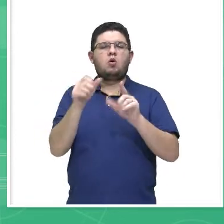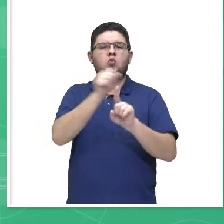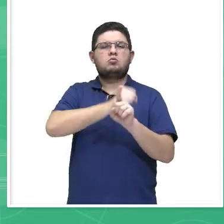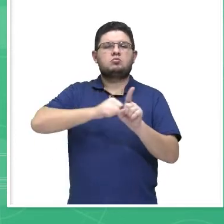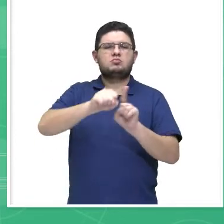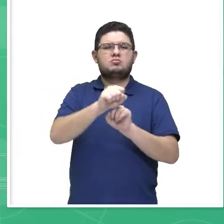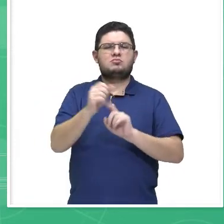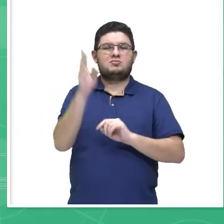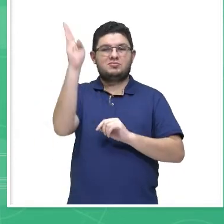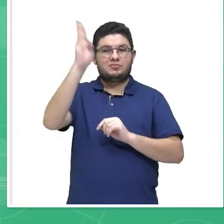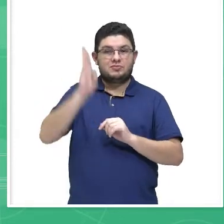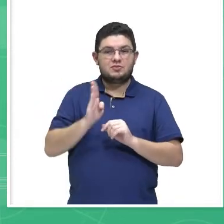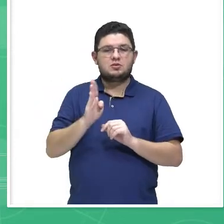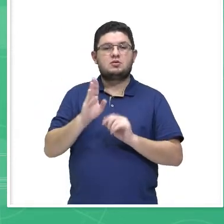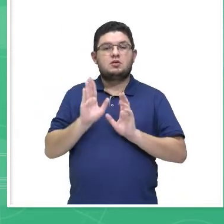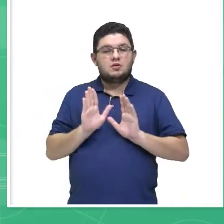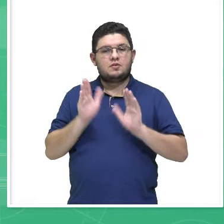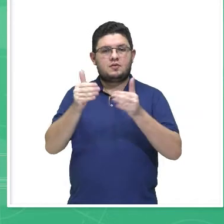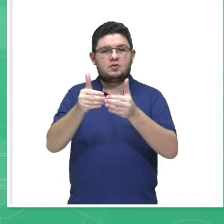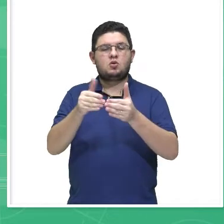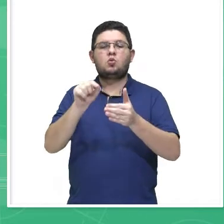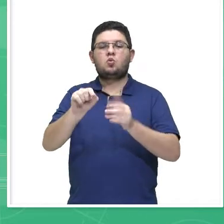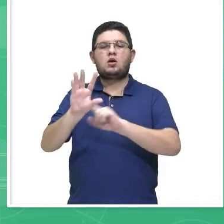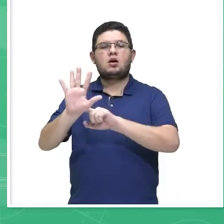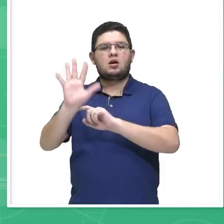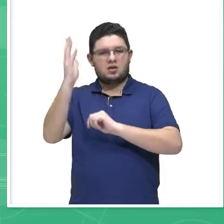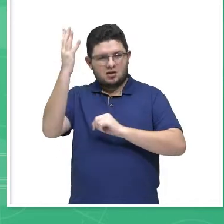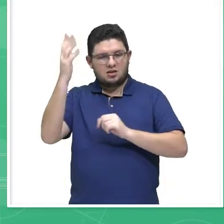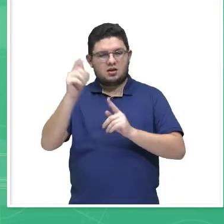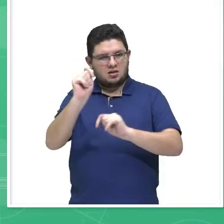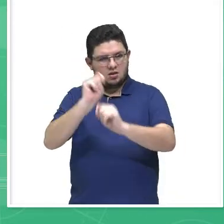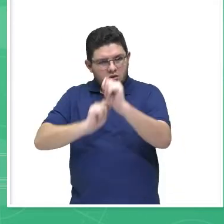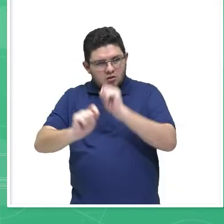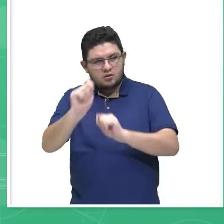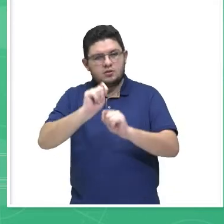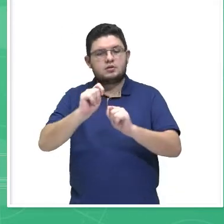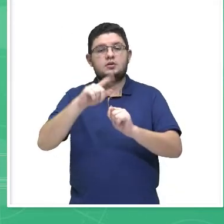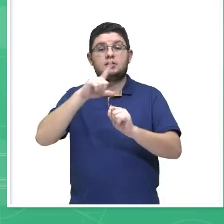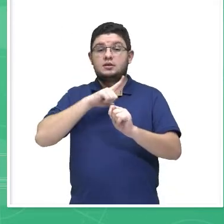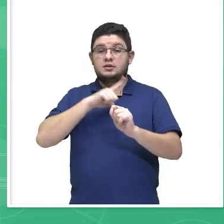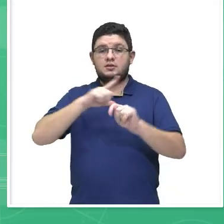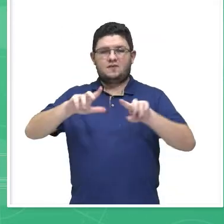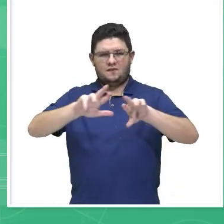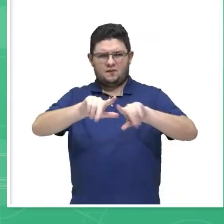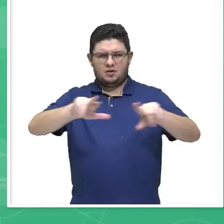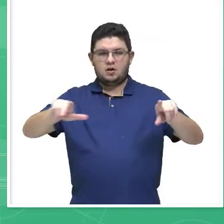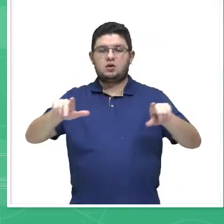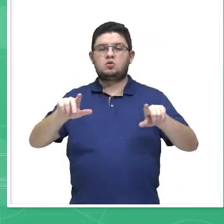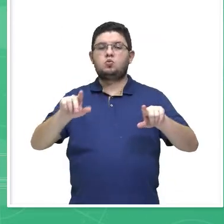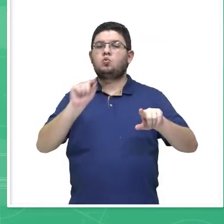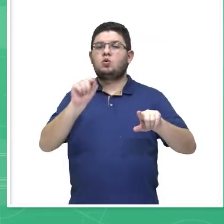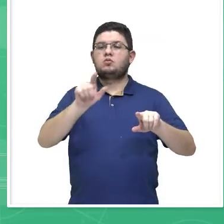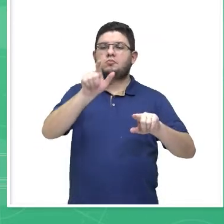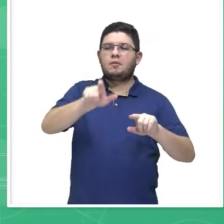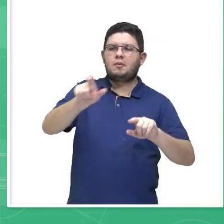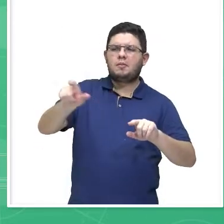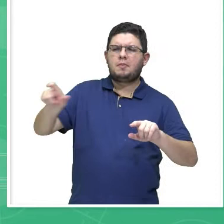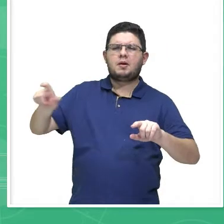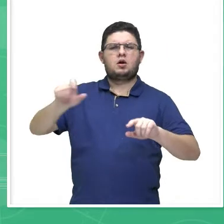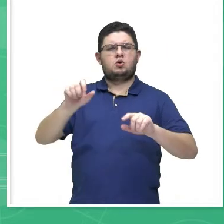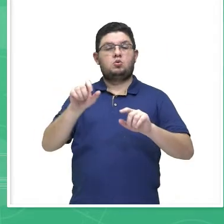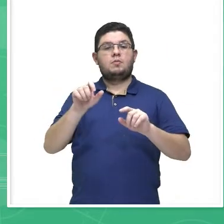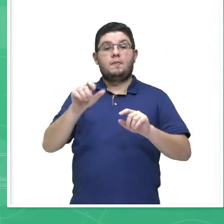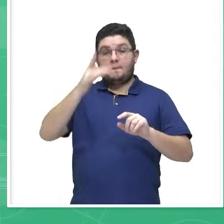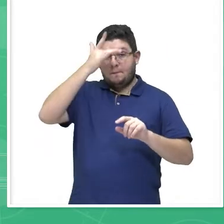traduz-se em situação econômica, moldam diferentes sujeitos. Cada